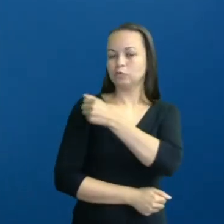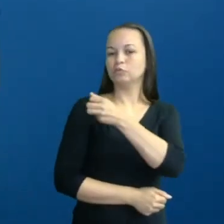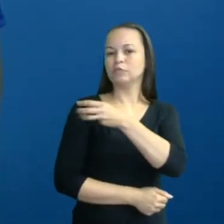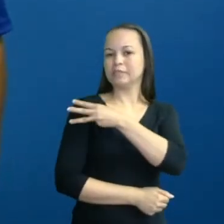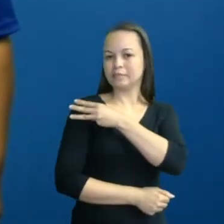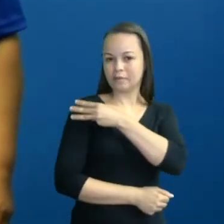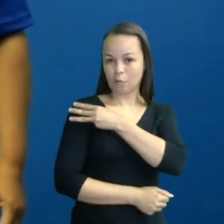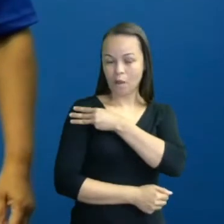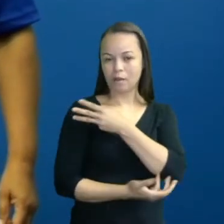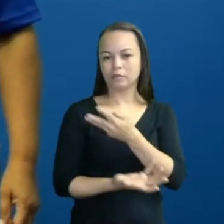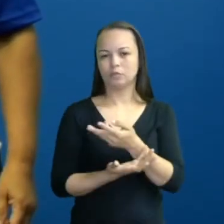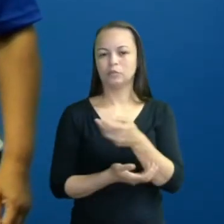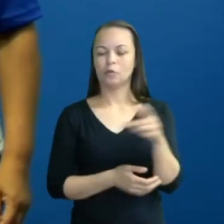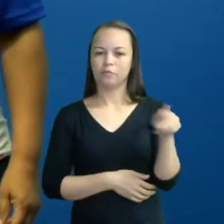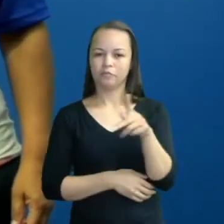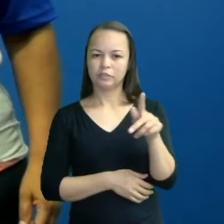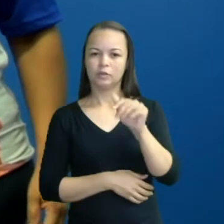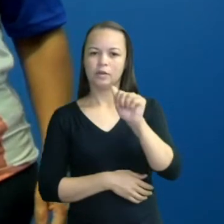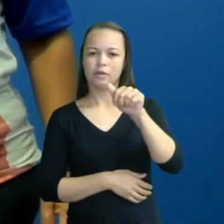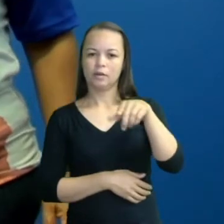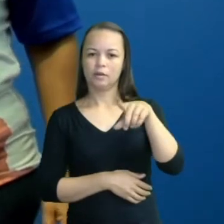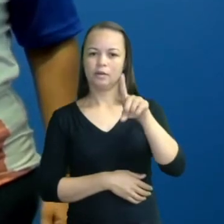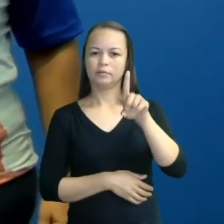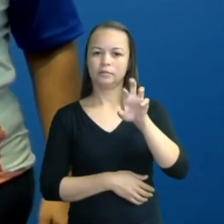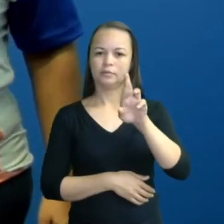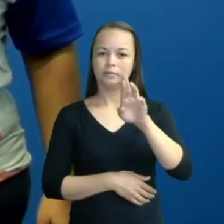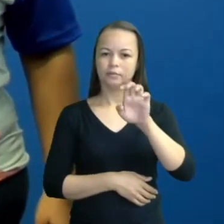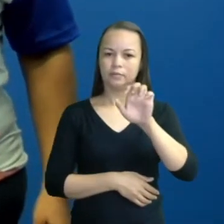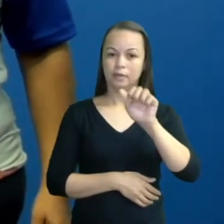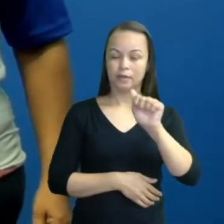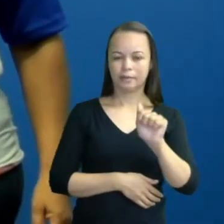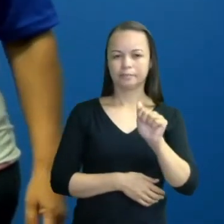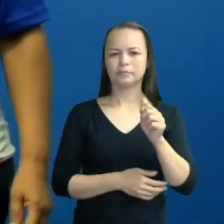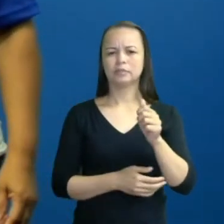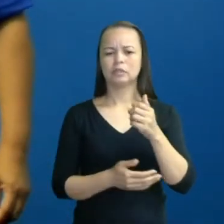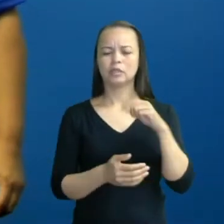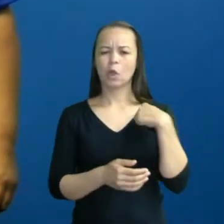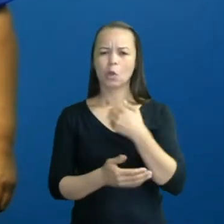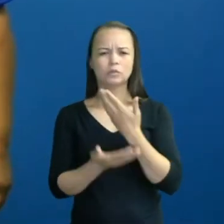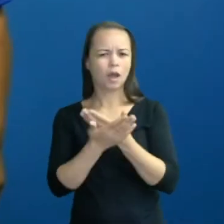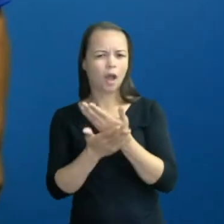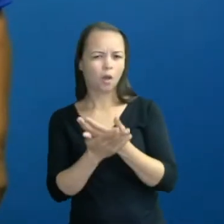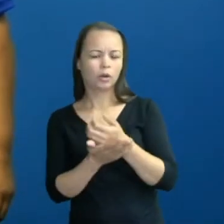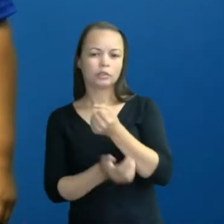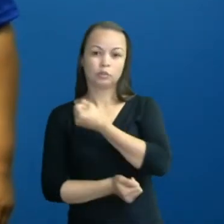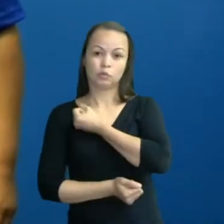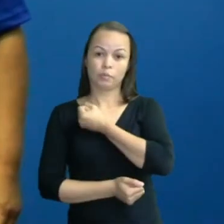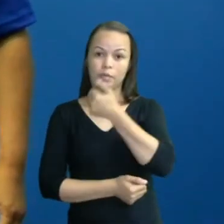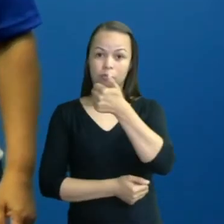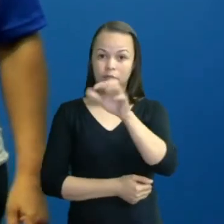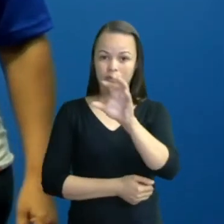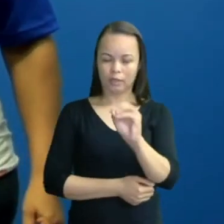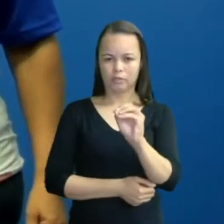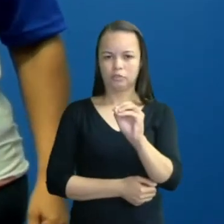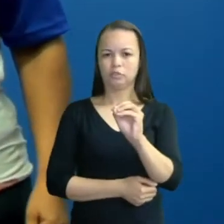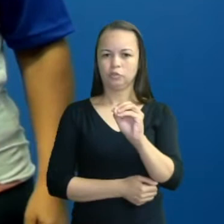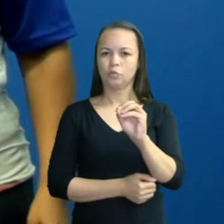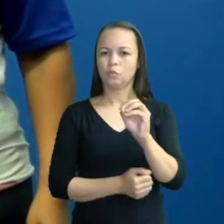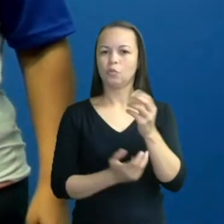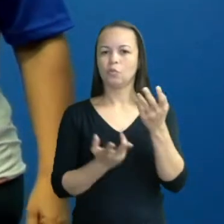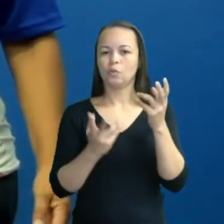professora Andréia. A nossa aula é a de número 10. O eixo é Terra e